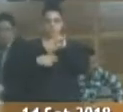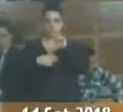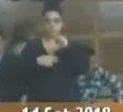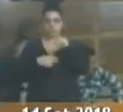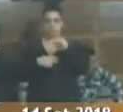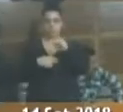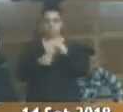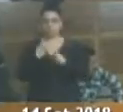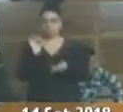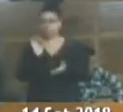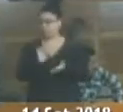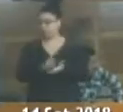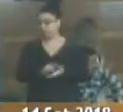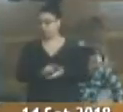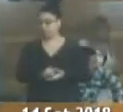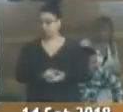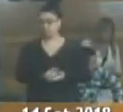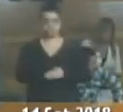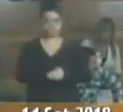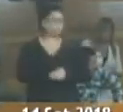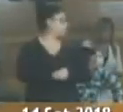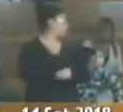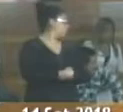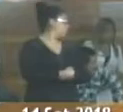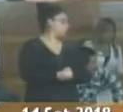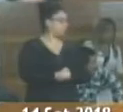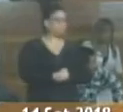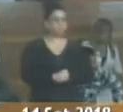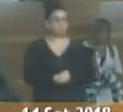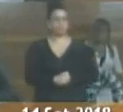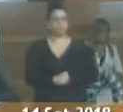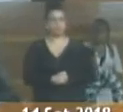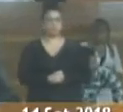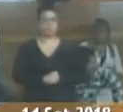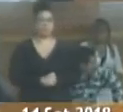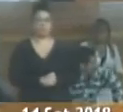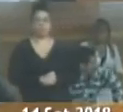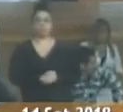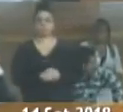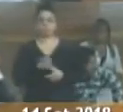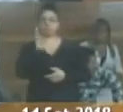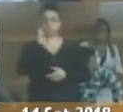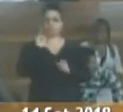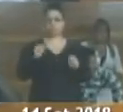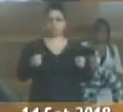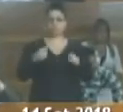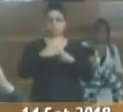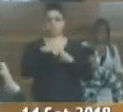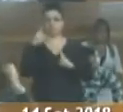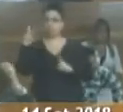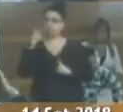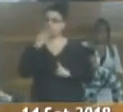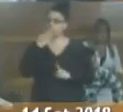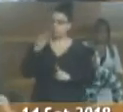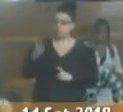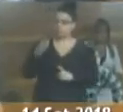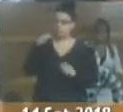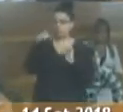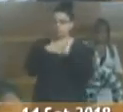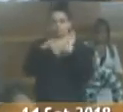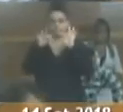na verdade, a gente entrou nessa luta... a seu pedido, a pedido da sua avó, e vamos até o